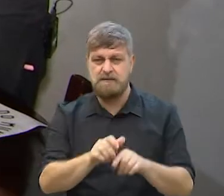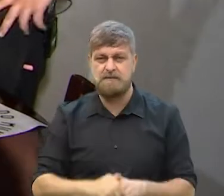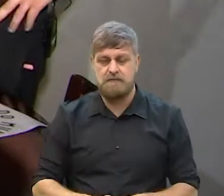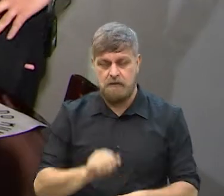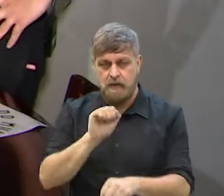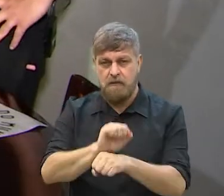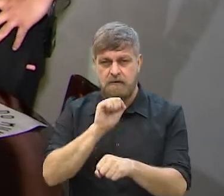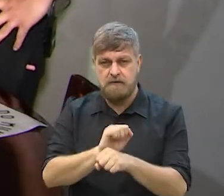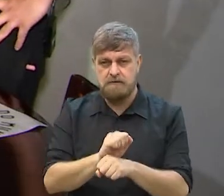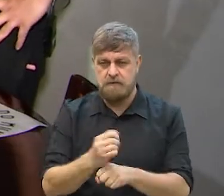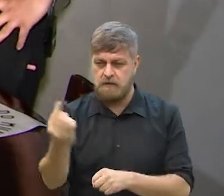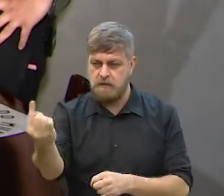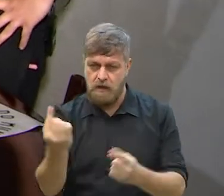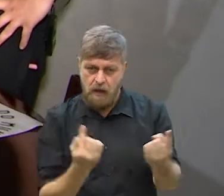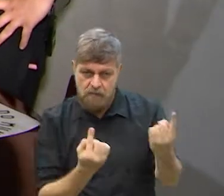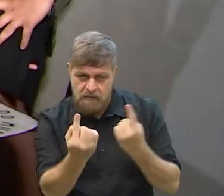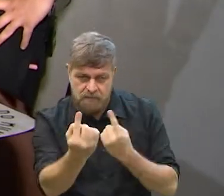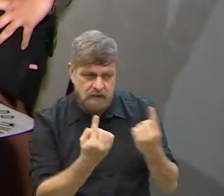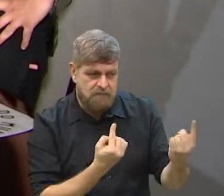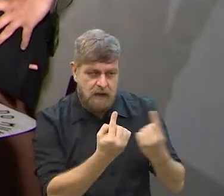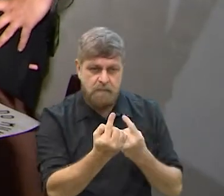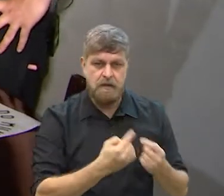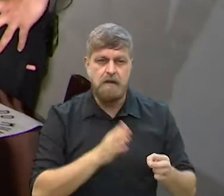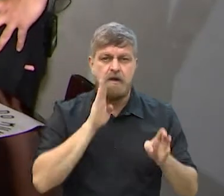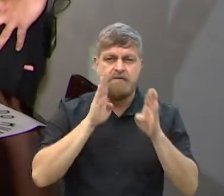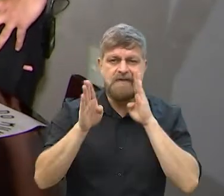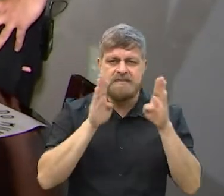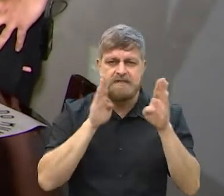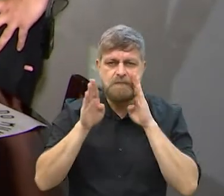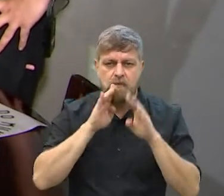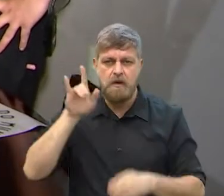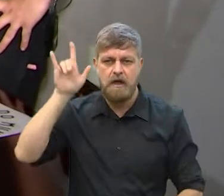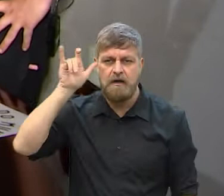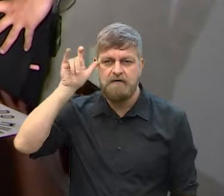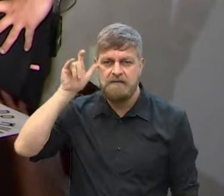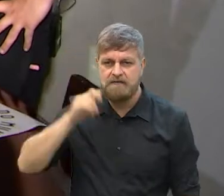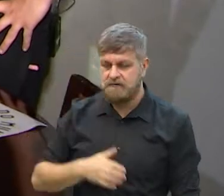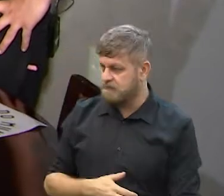todos vocês. Pelo Facebook, pelo Instagram, a gente está no